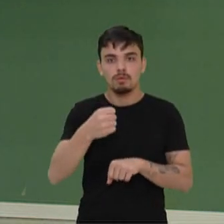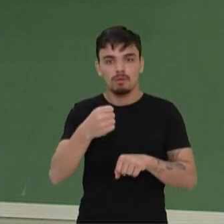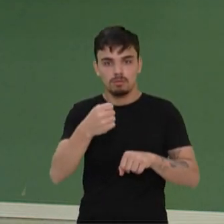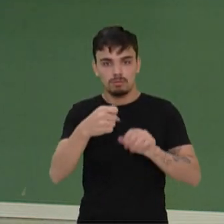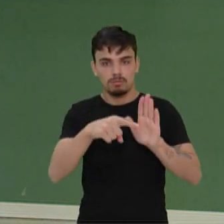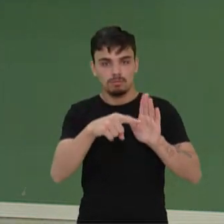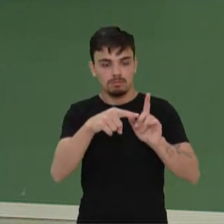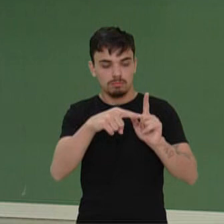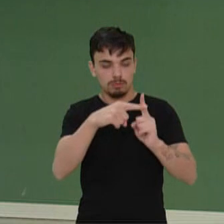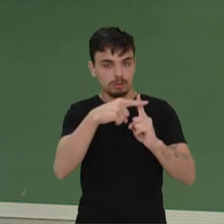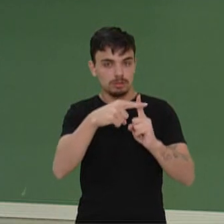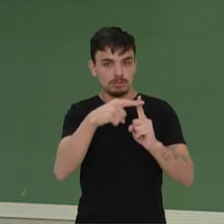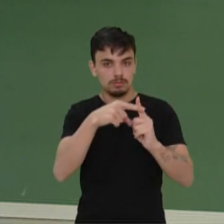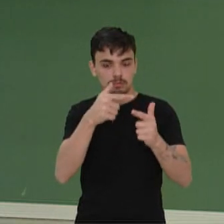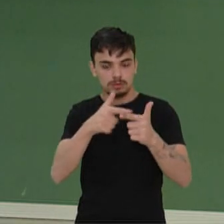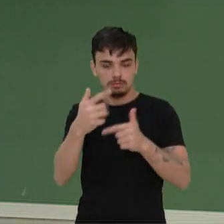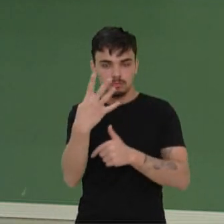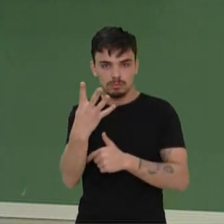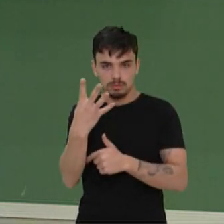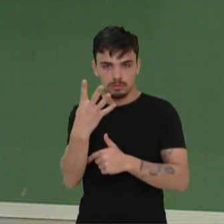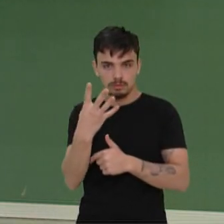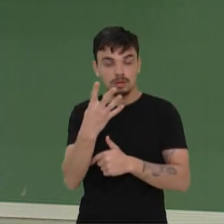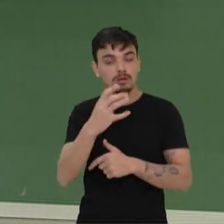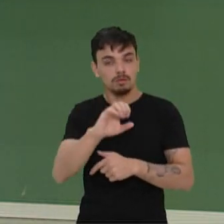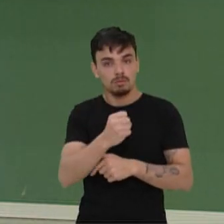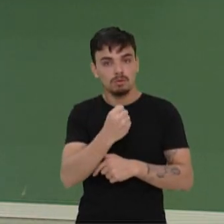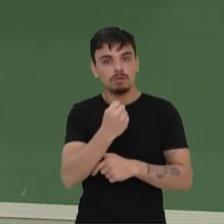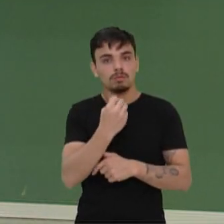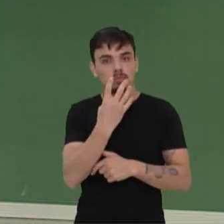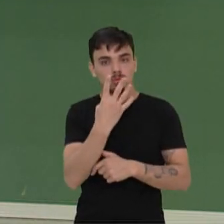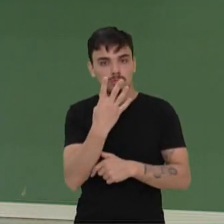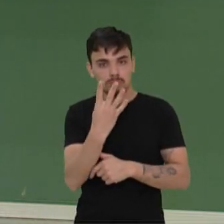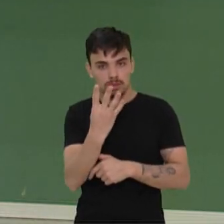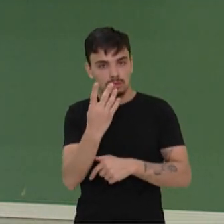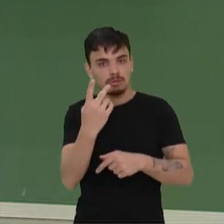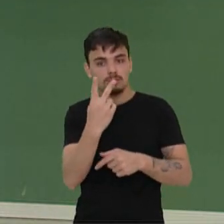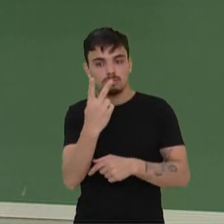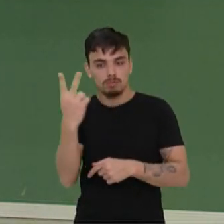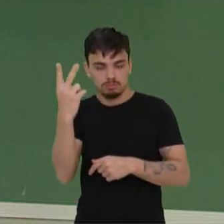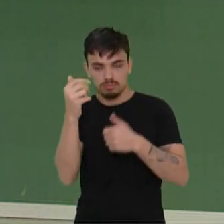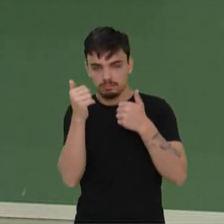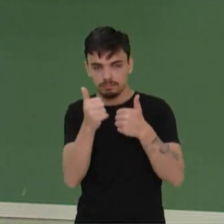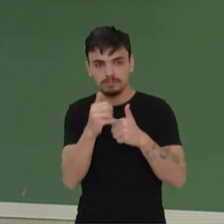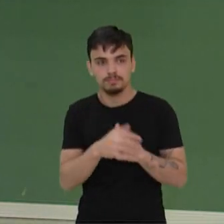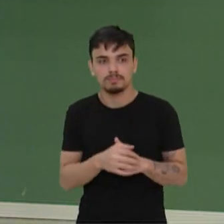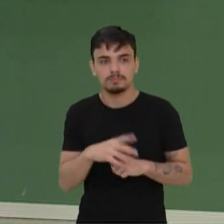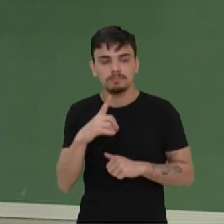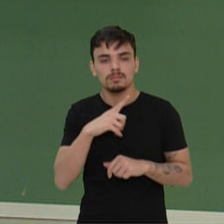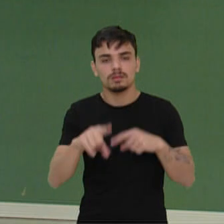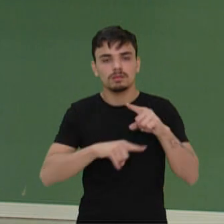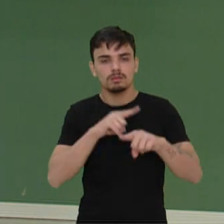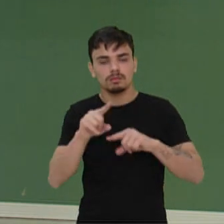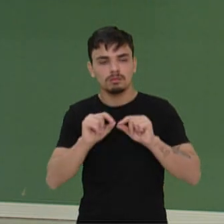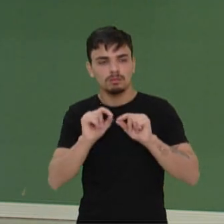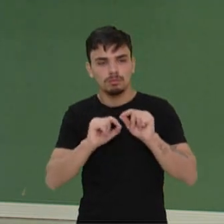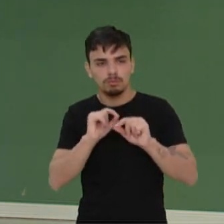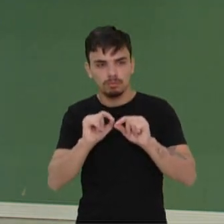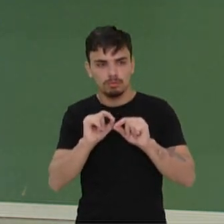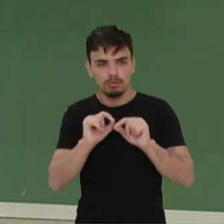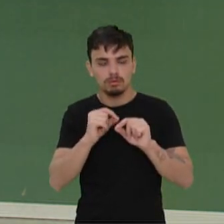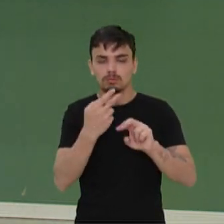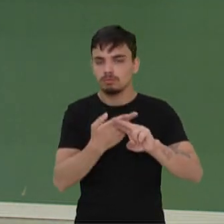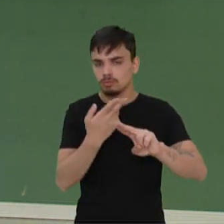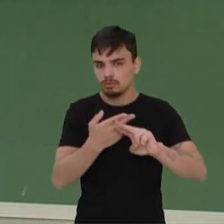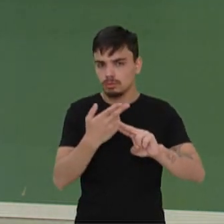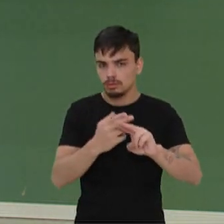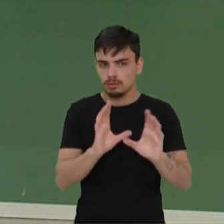por 4, porque 2 vezes 2 dá 4, e 8 por 4 é 2, né? Então temos aí que o X do vértice vale 2. Você pode calcular o y do vértice utilizando a